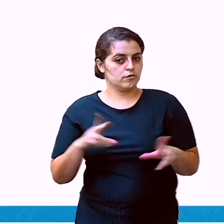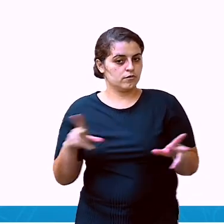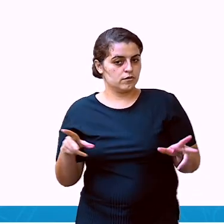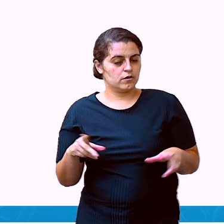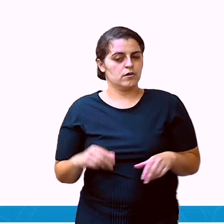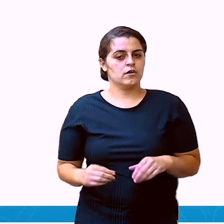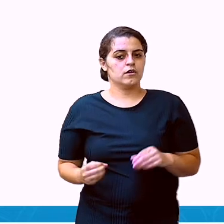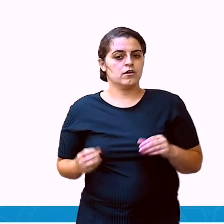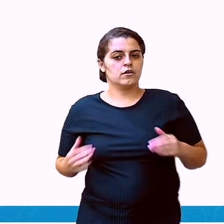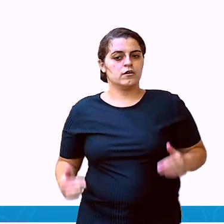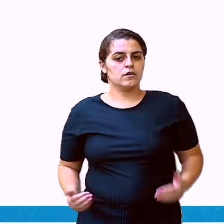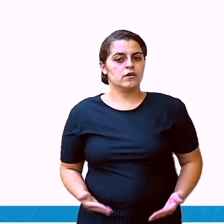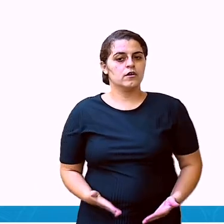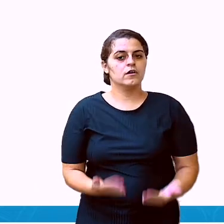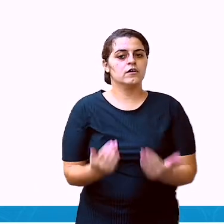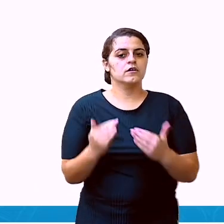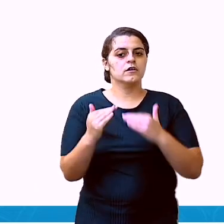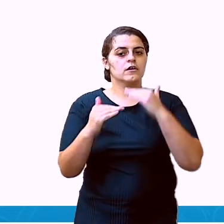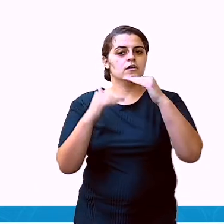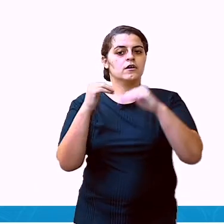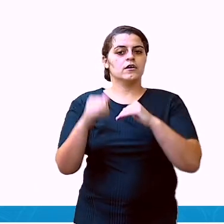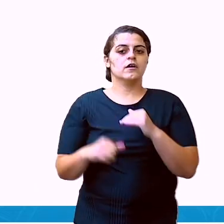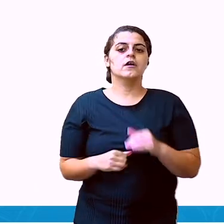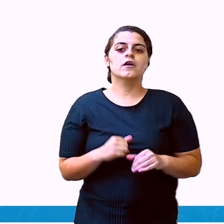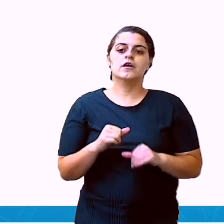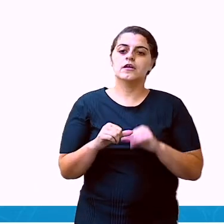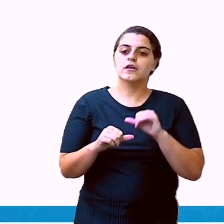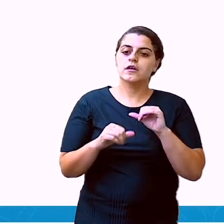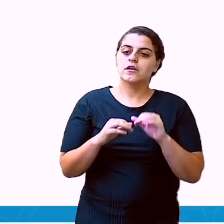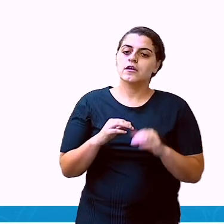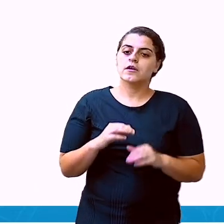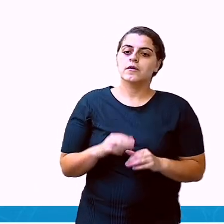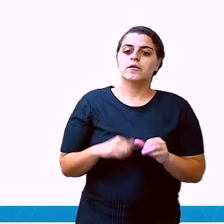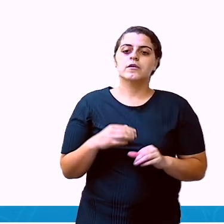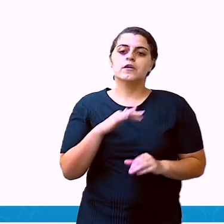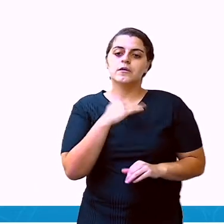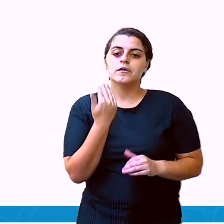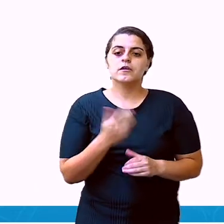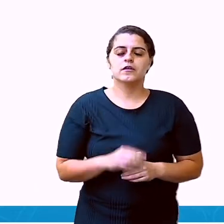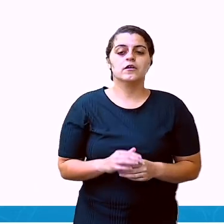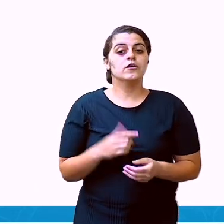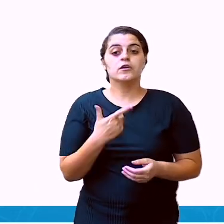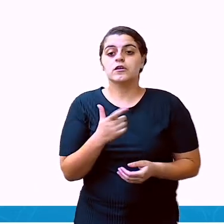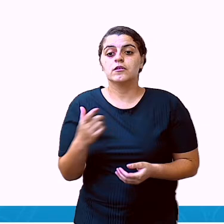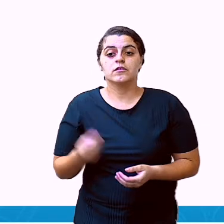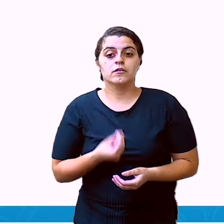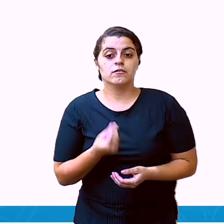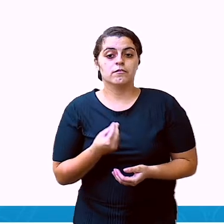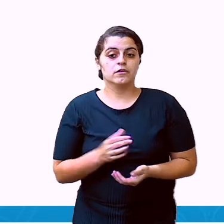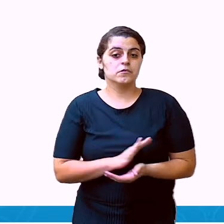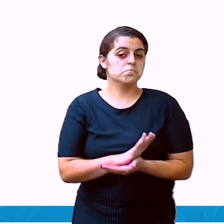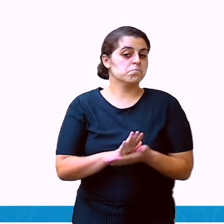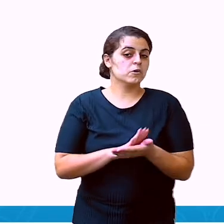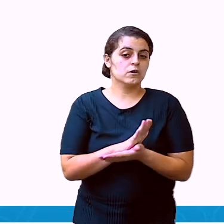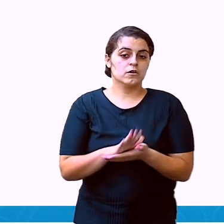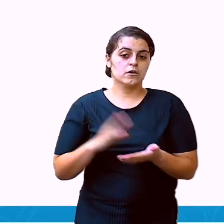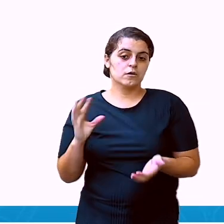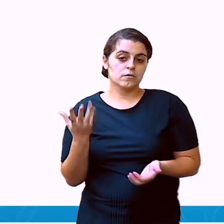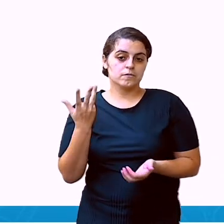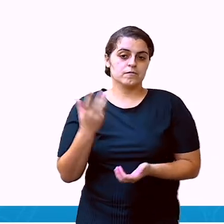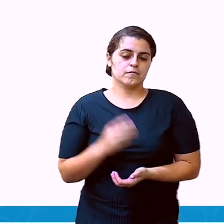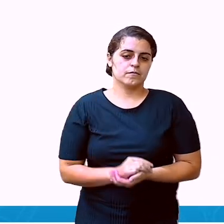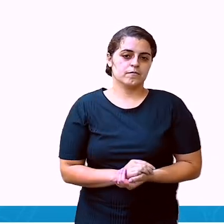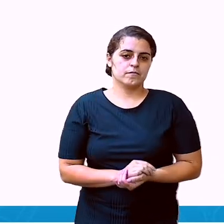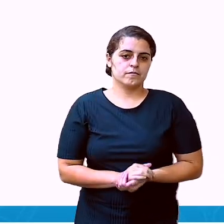se transformam a cada dia. E os componentes não vivos continuam parados, sem mudança